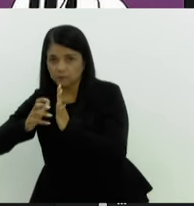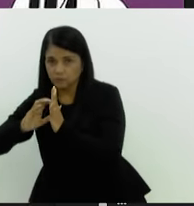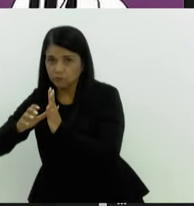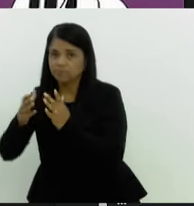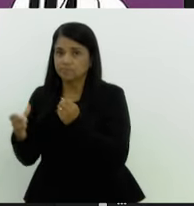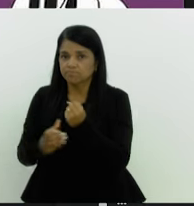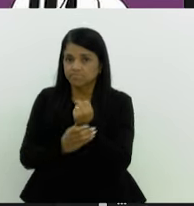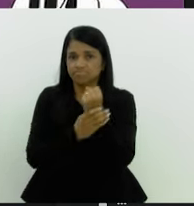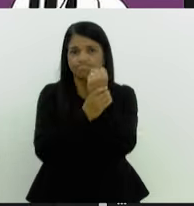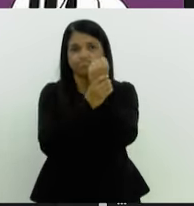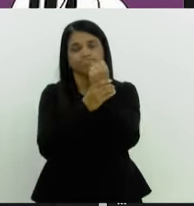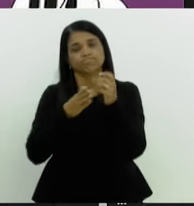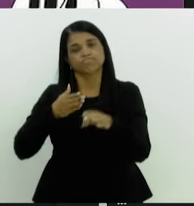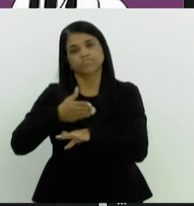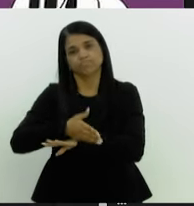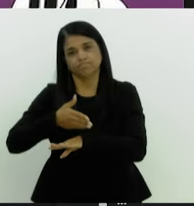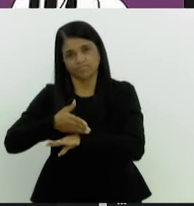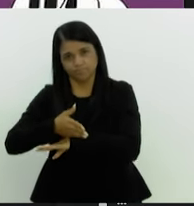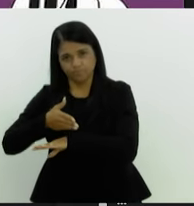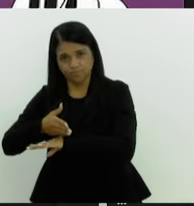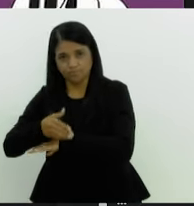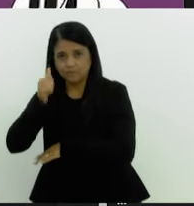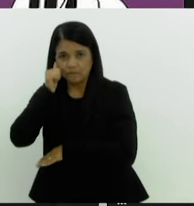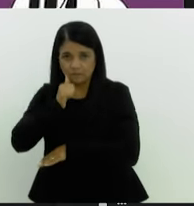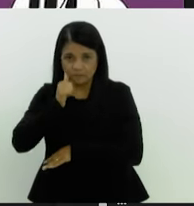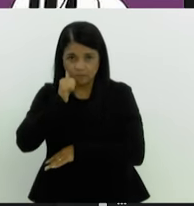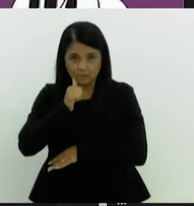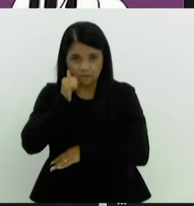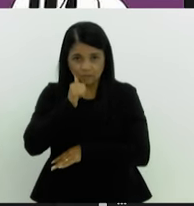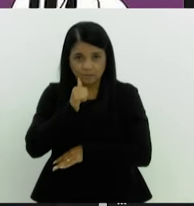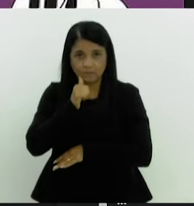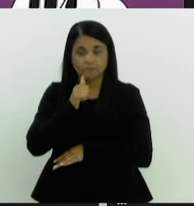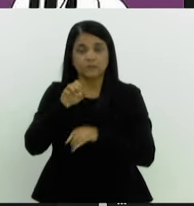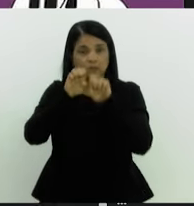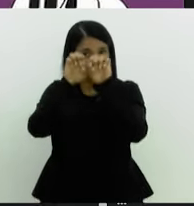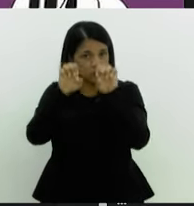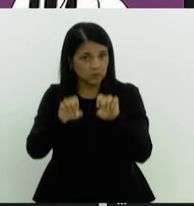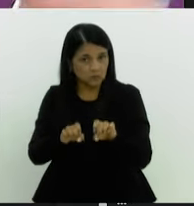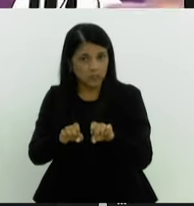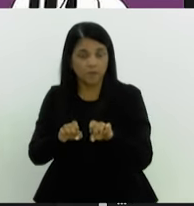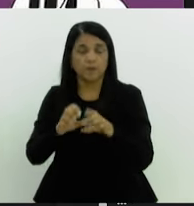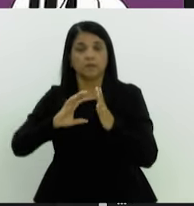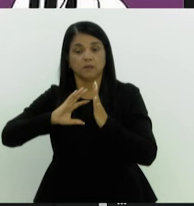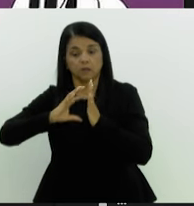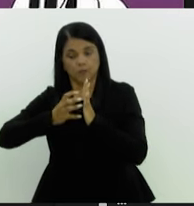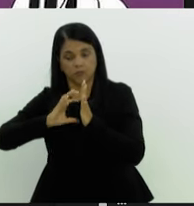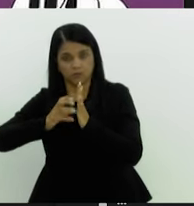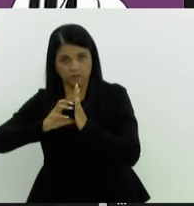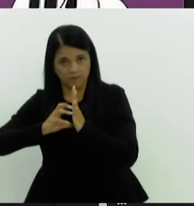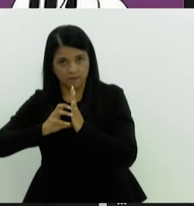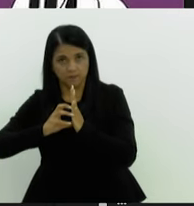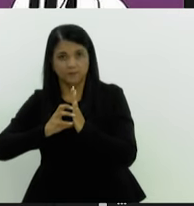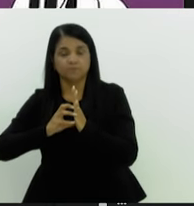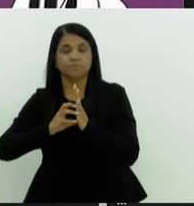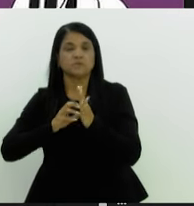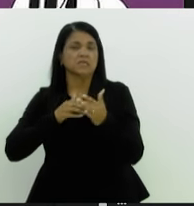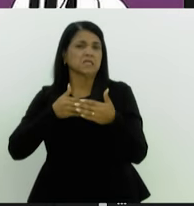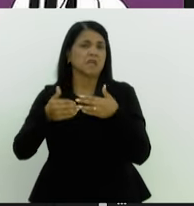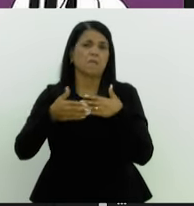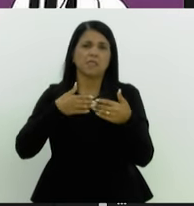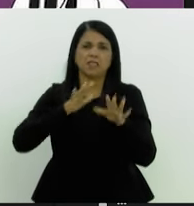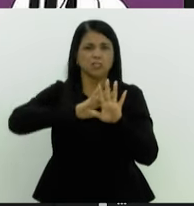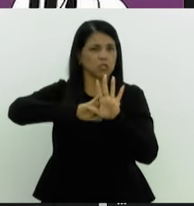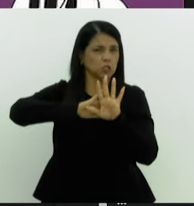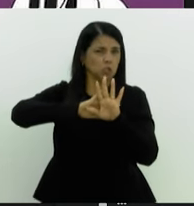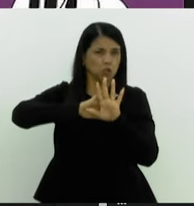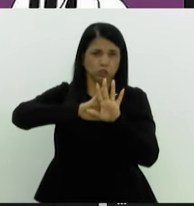garantir uma maior participação feminina ali dentro dessa sistemática partidária independente da da ideologia